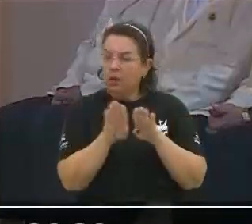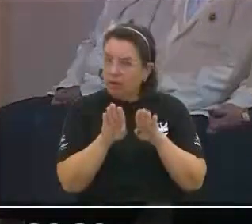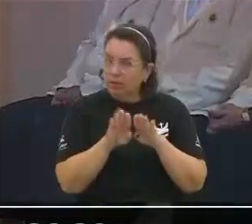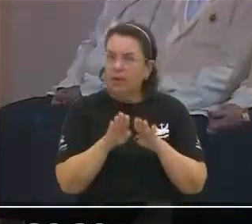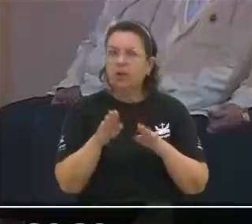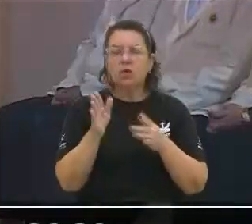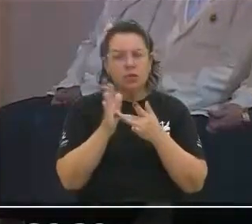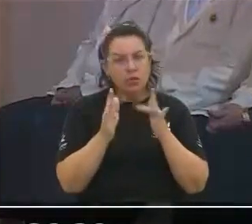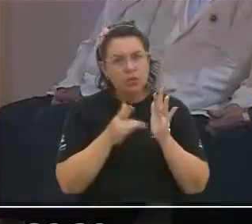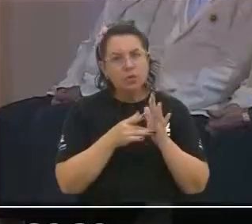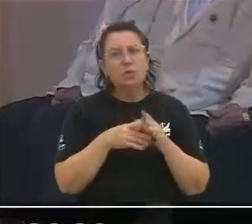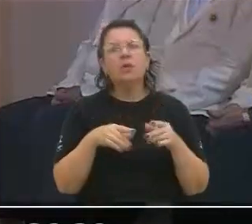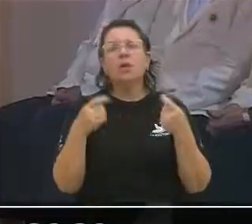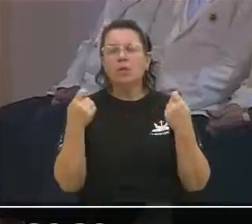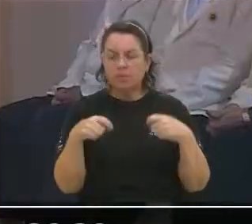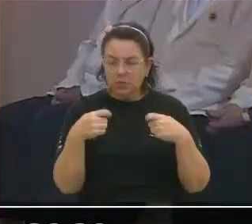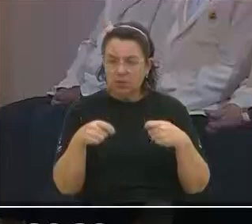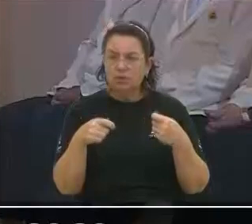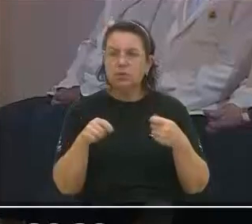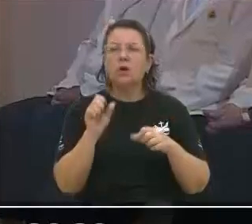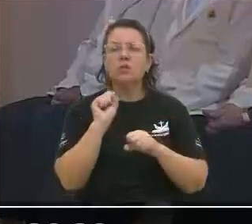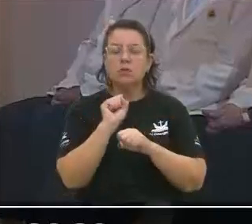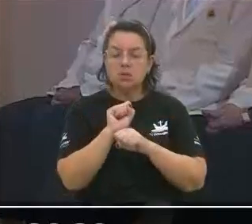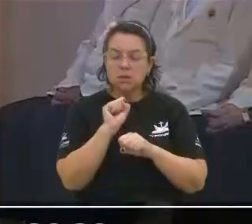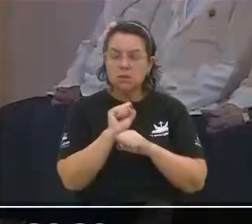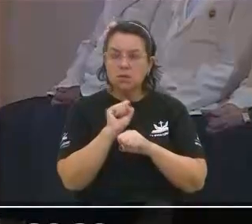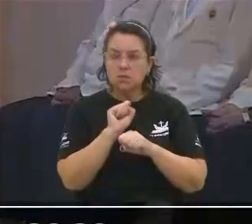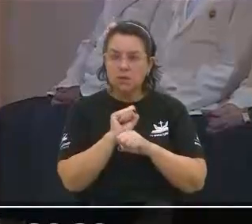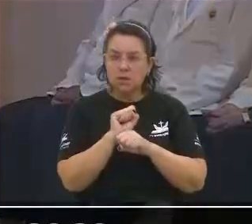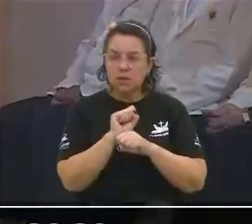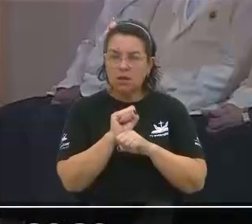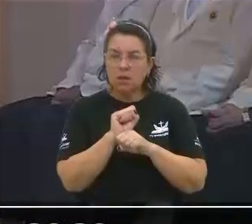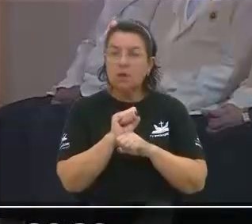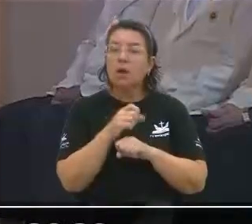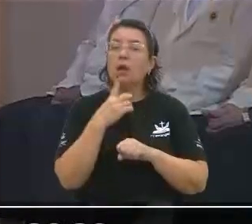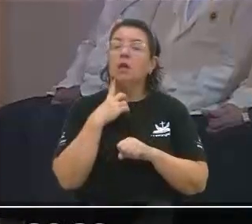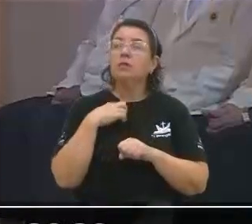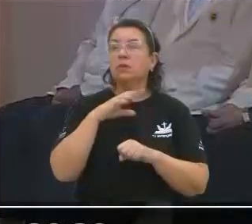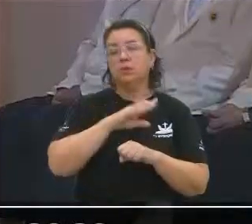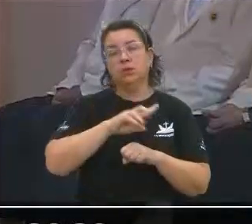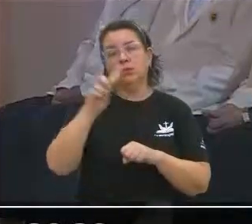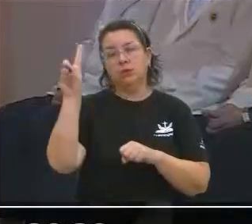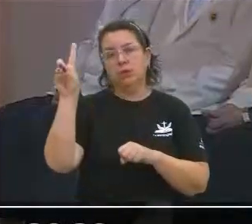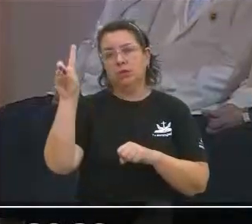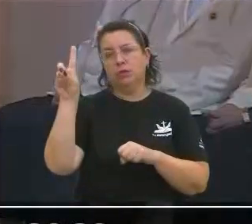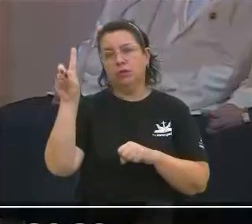Jesus teve que se submeter não